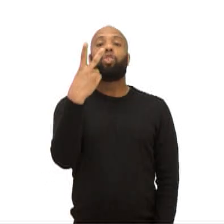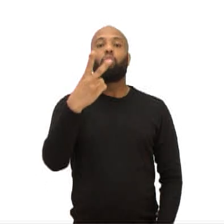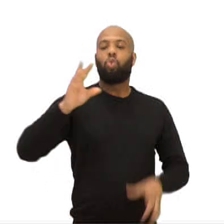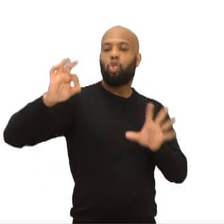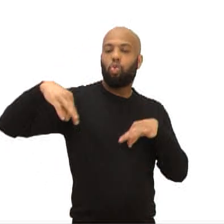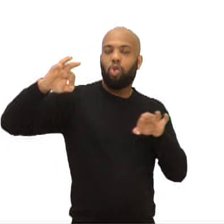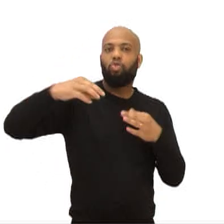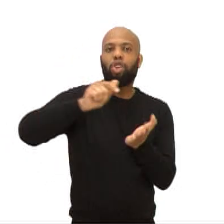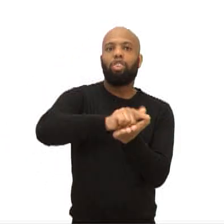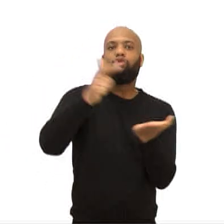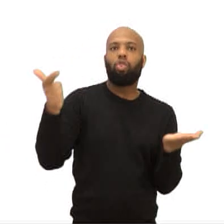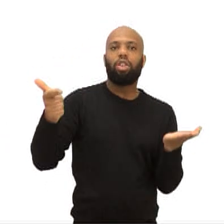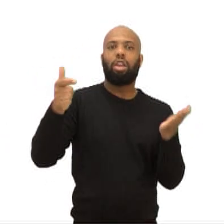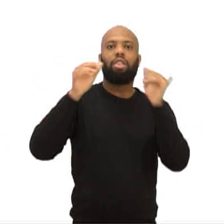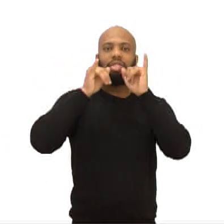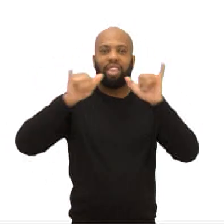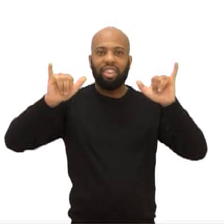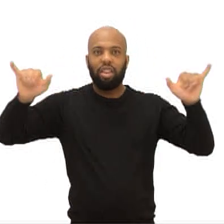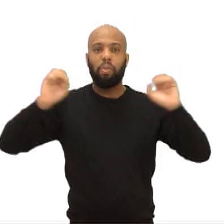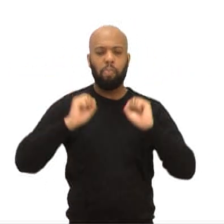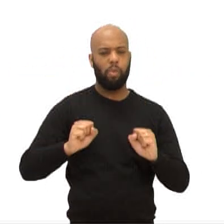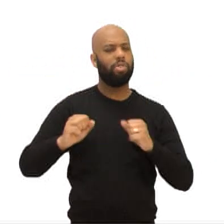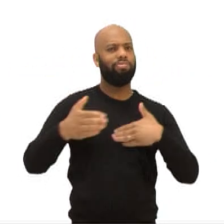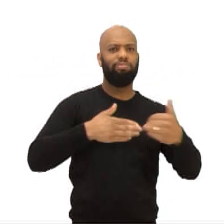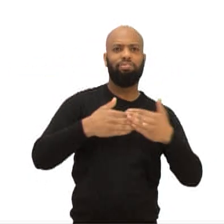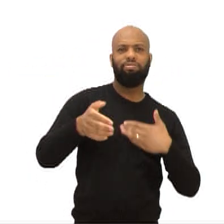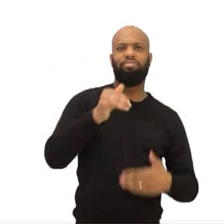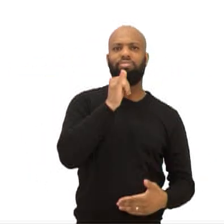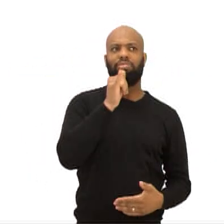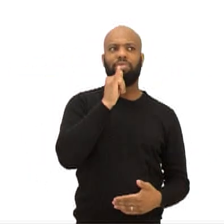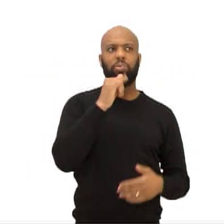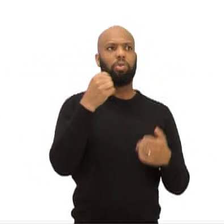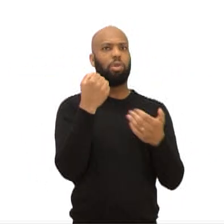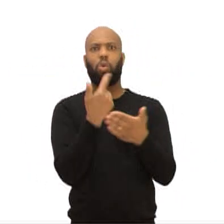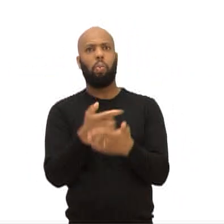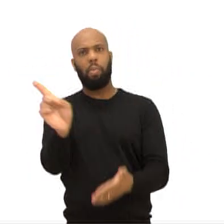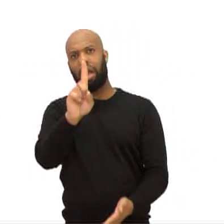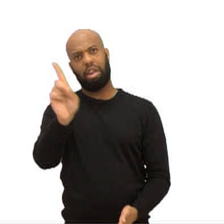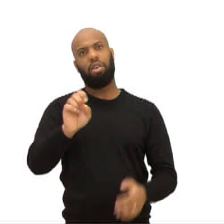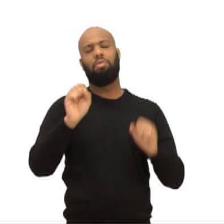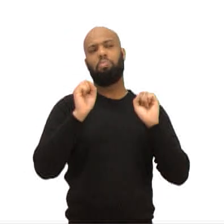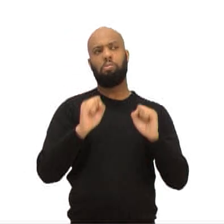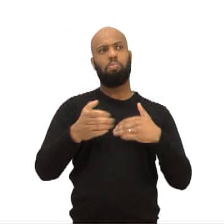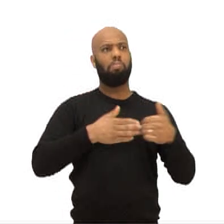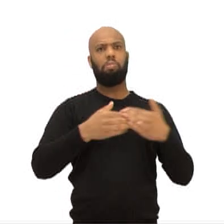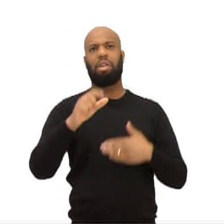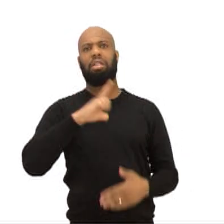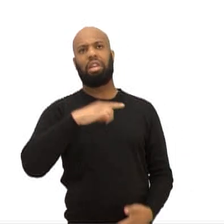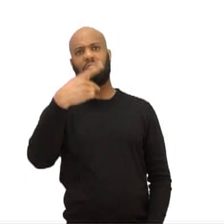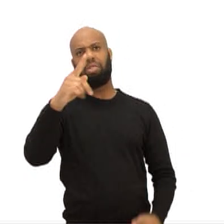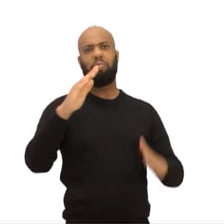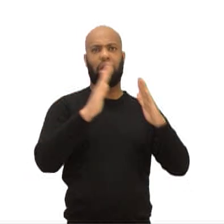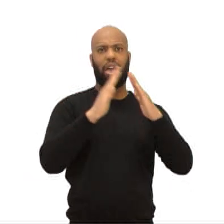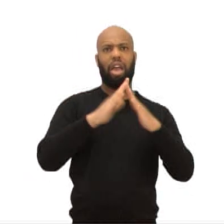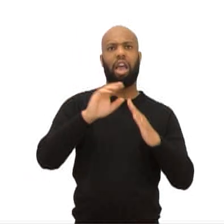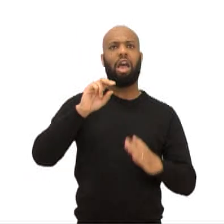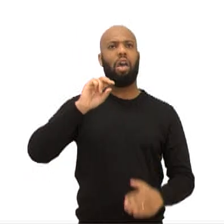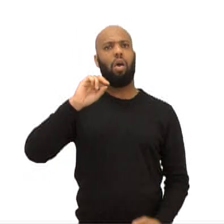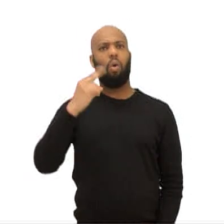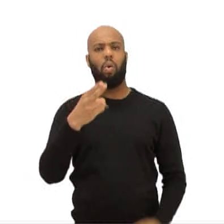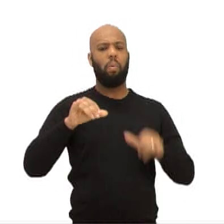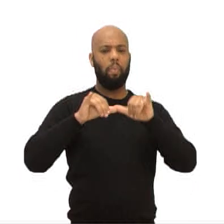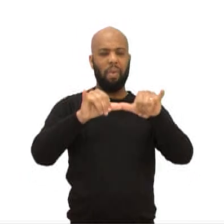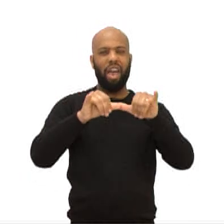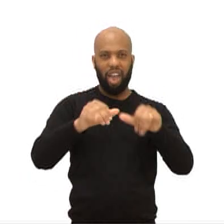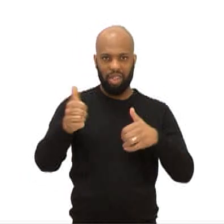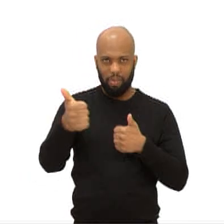de propaganda, pode ser jornal qualquer, não precisa ser comprar um jornal, né? Você tem aí na sua casa ou na venda